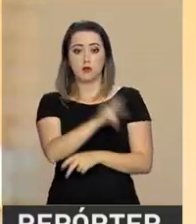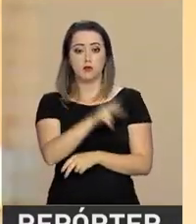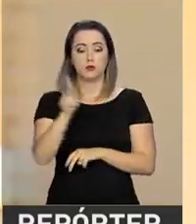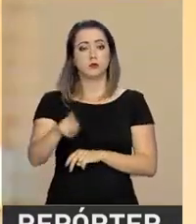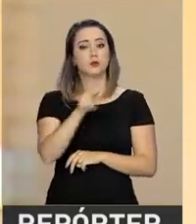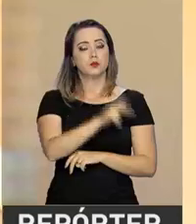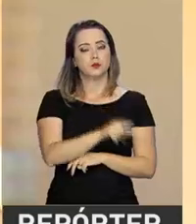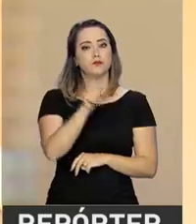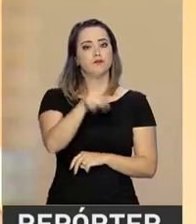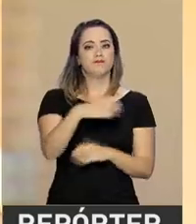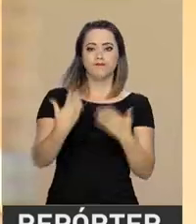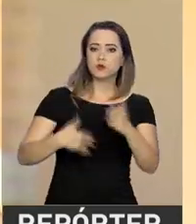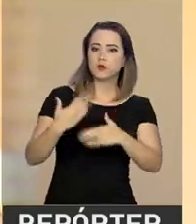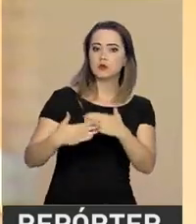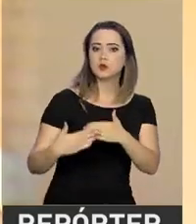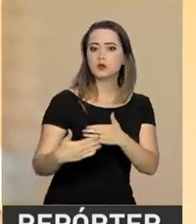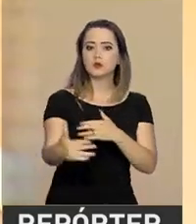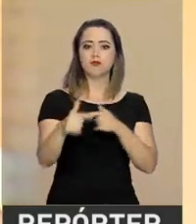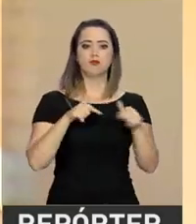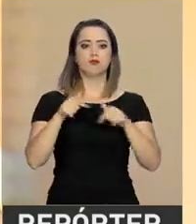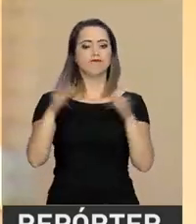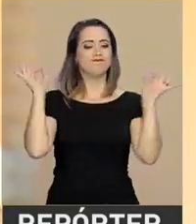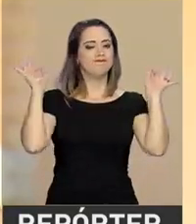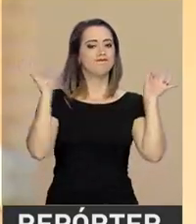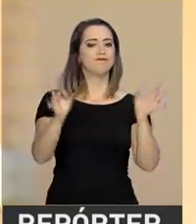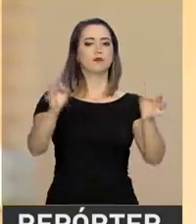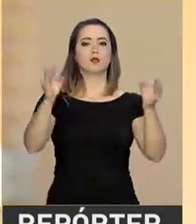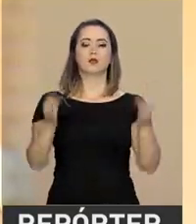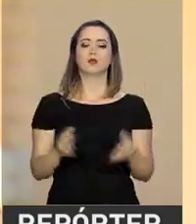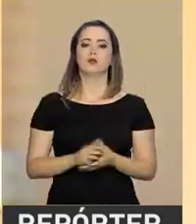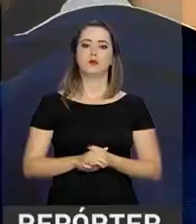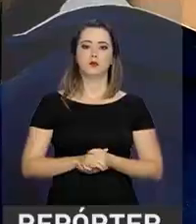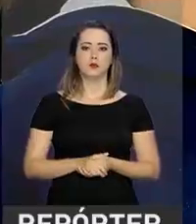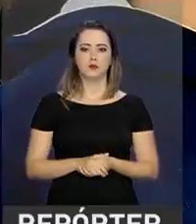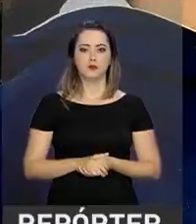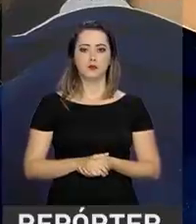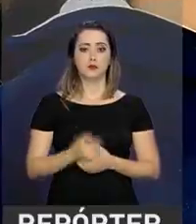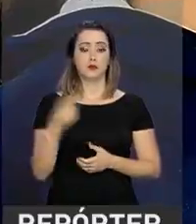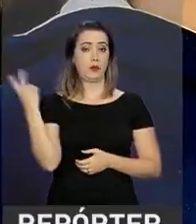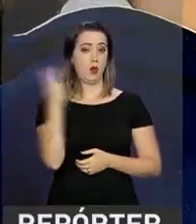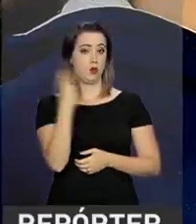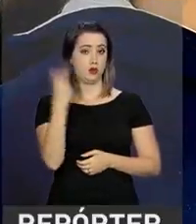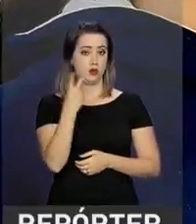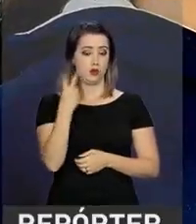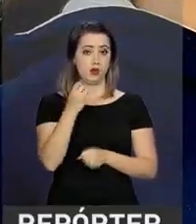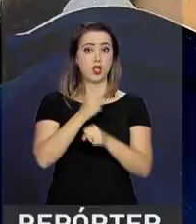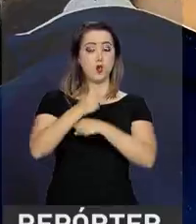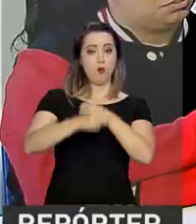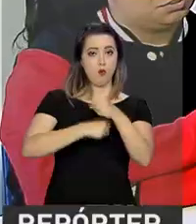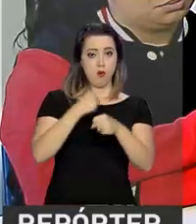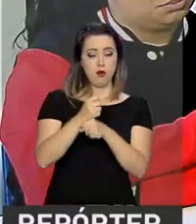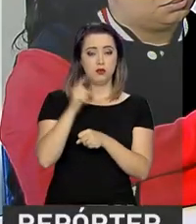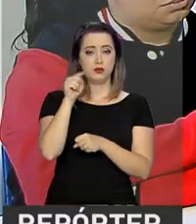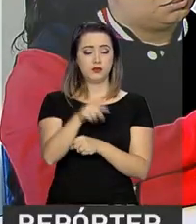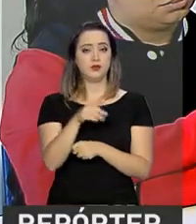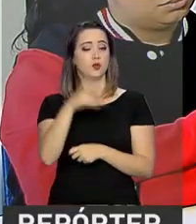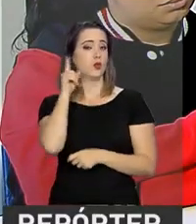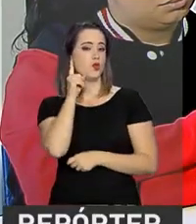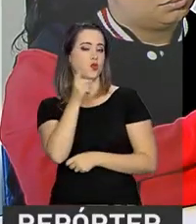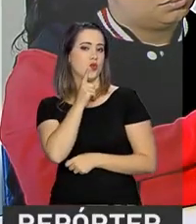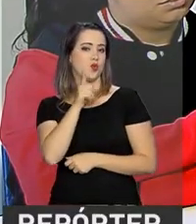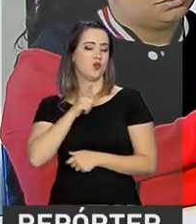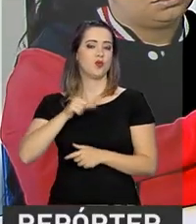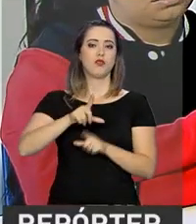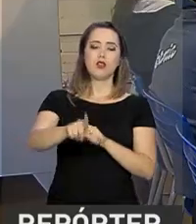diferenças, desempenham o seu papel maravilhosamente dentro da sociedade. Pela segunda vez na história do Enem, os alunos surdos